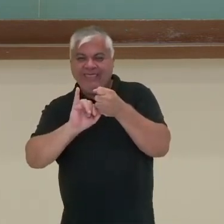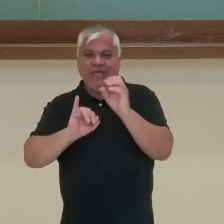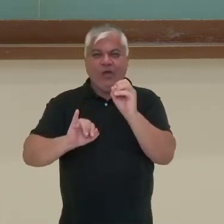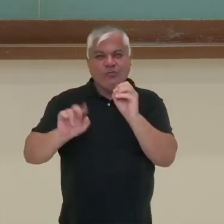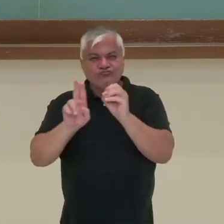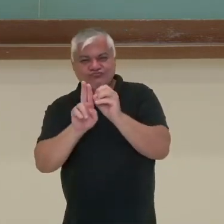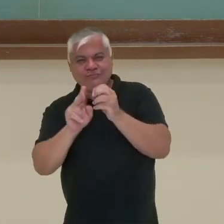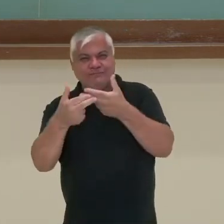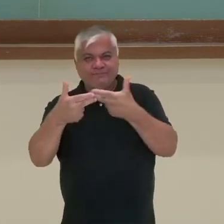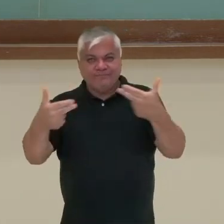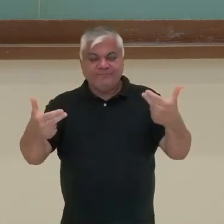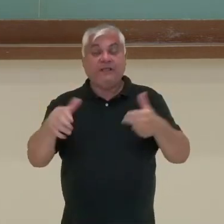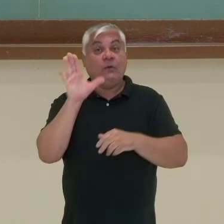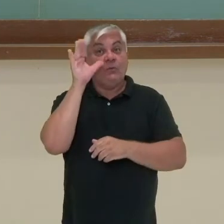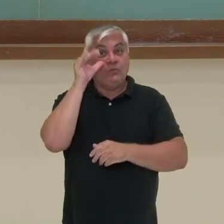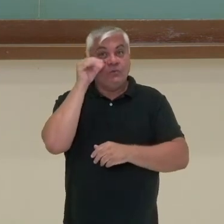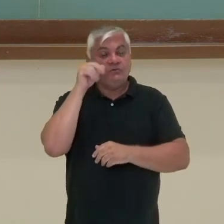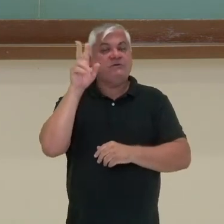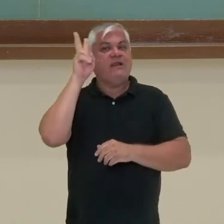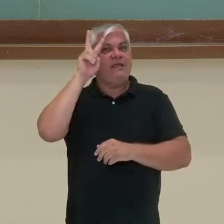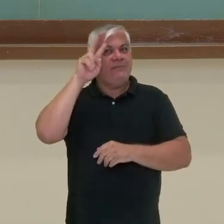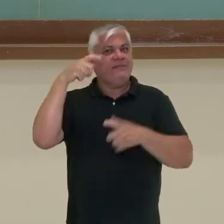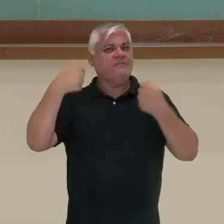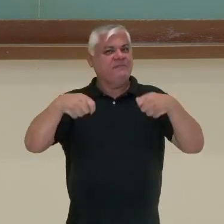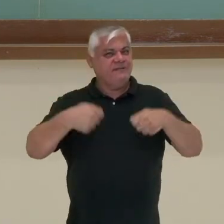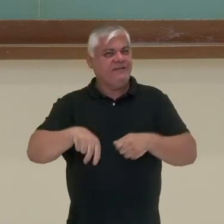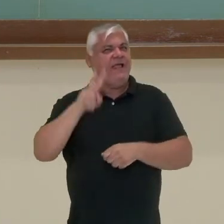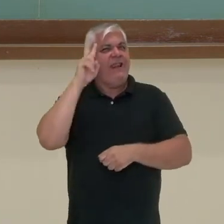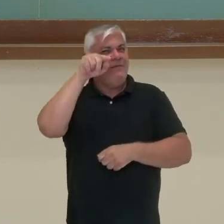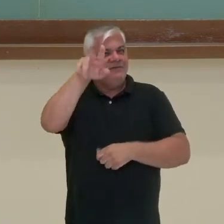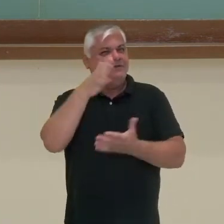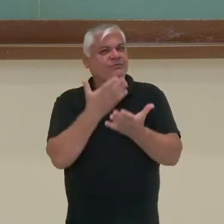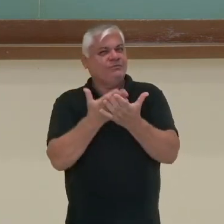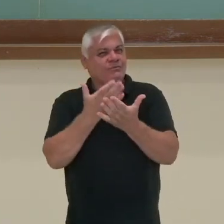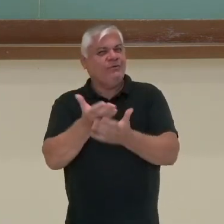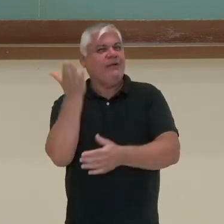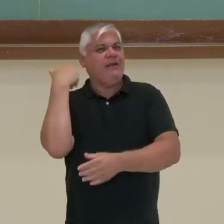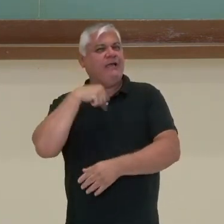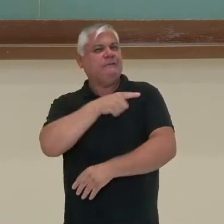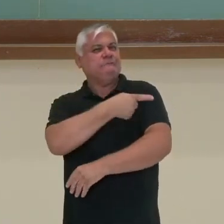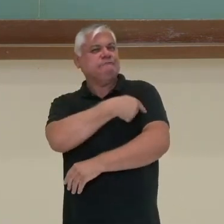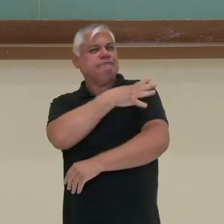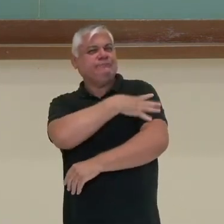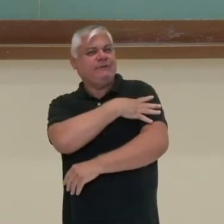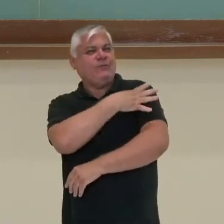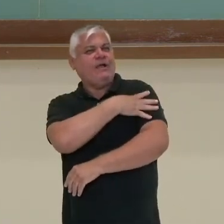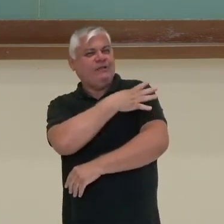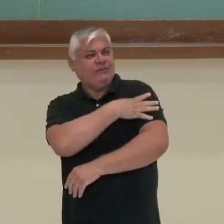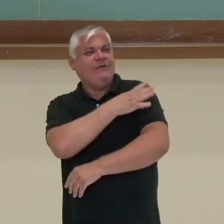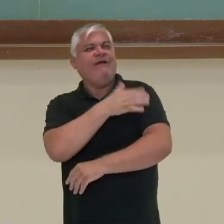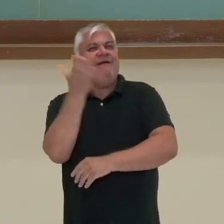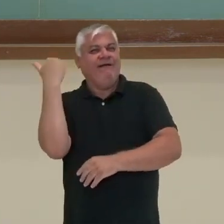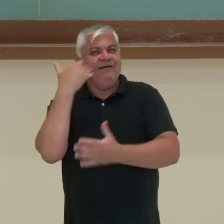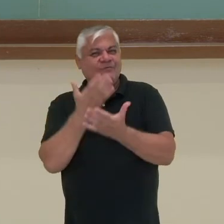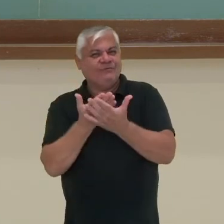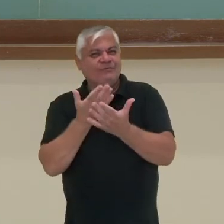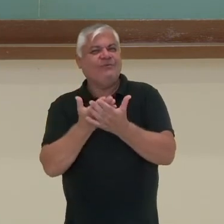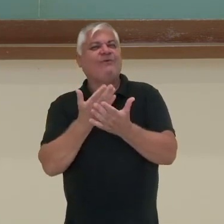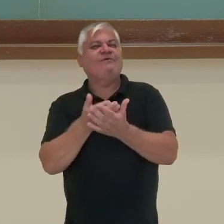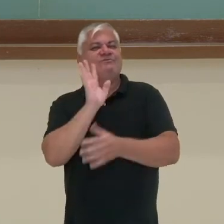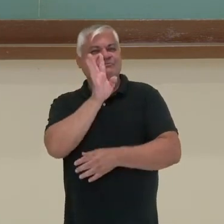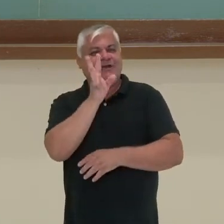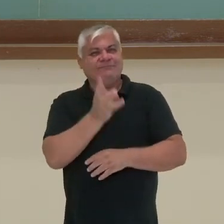é importante de ser relembrada. Foi vista aí por você provavelmente aí no 4º ano, no 3º ano do